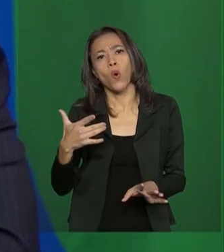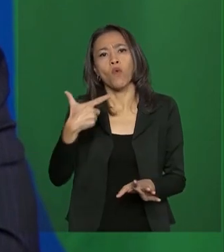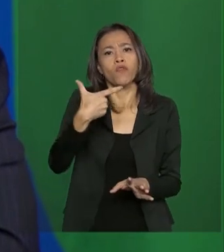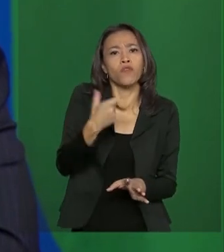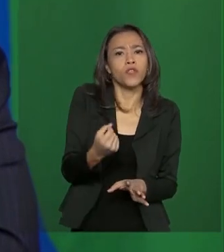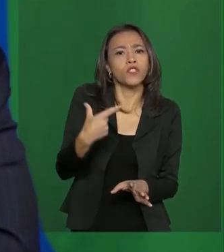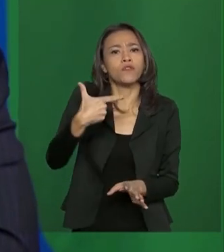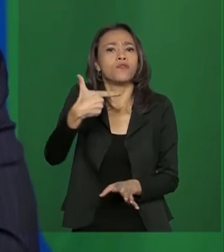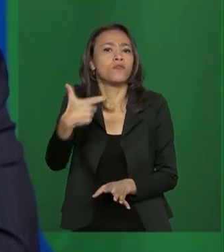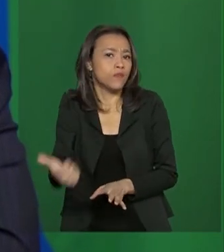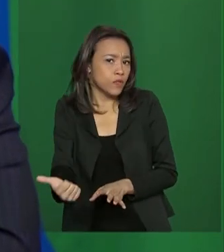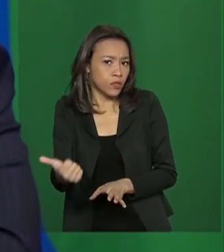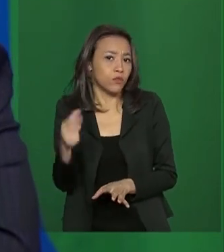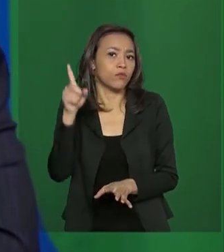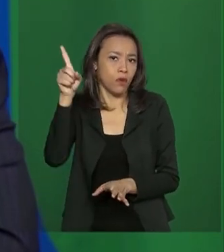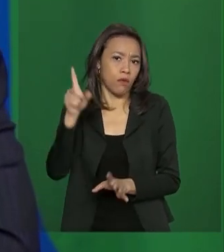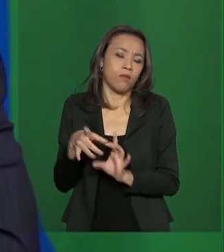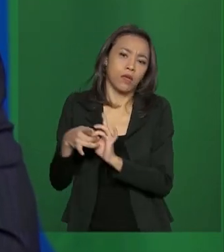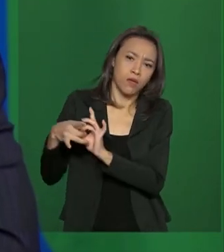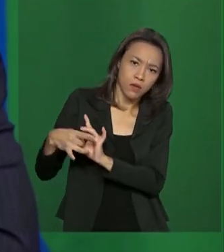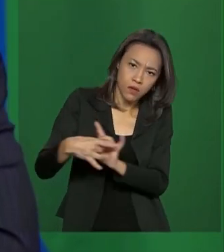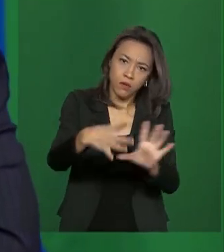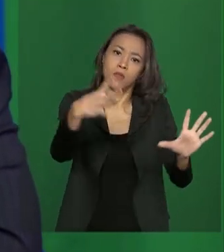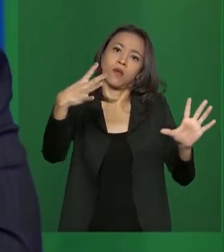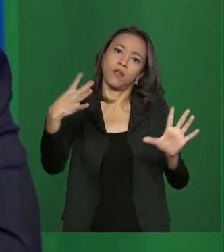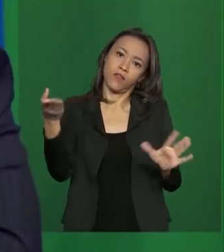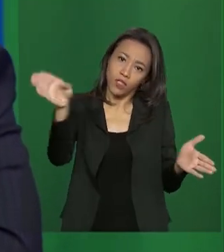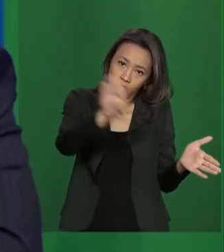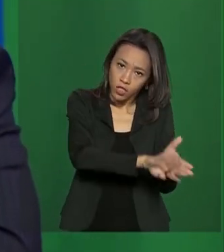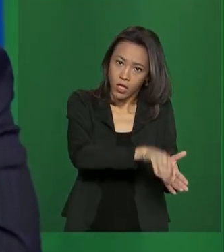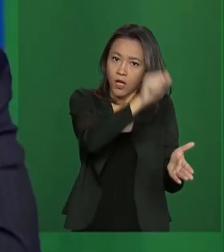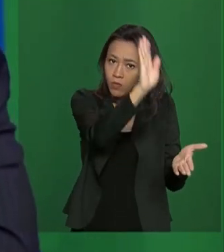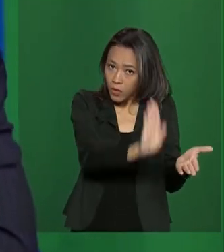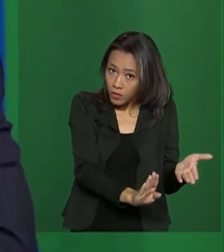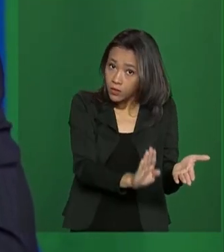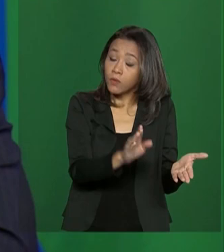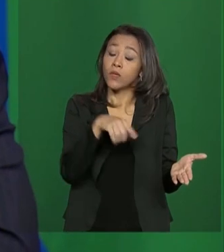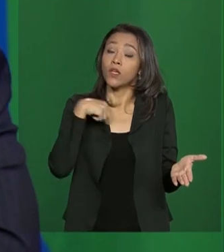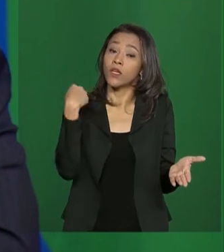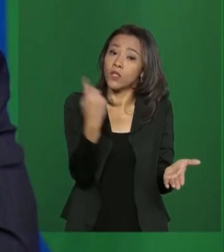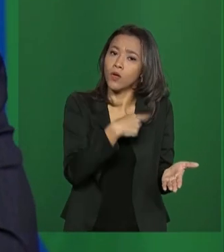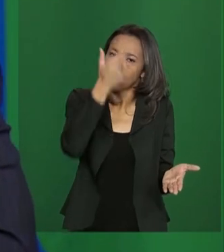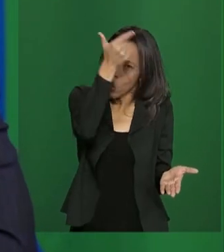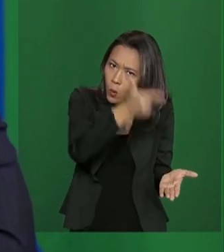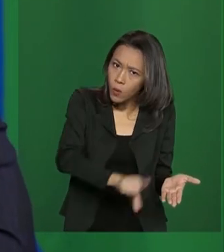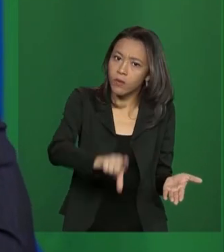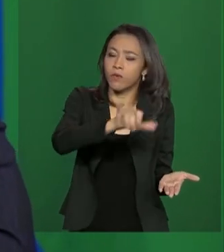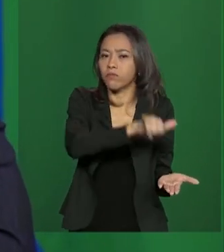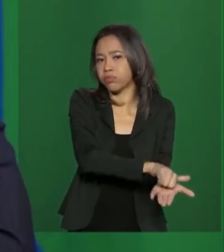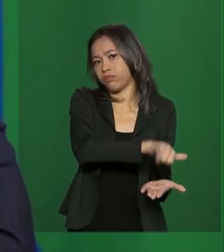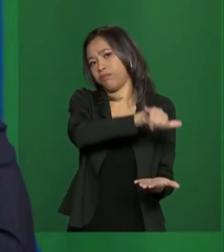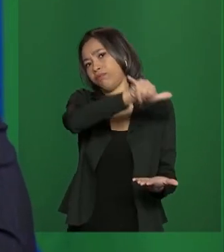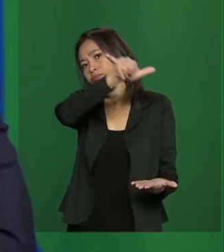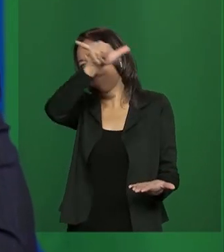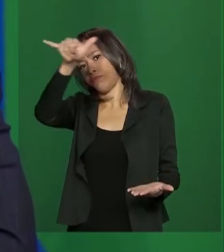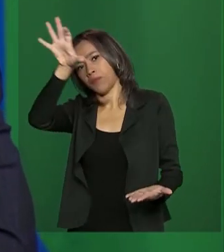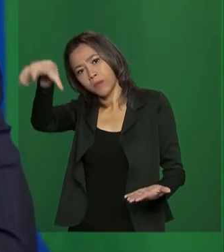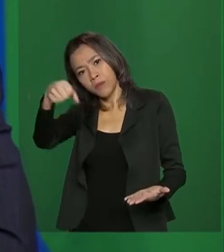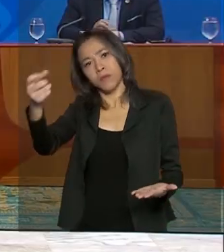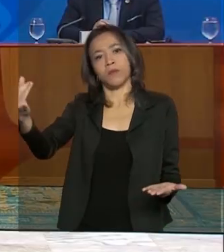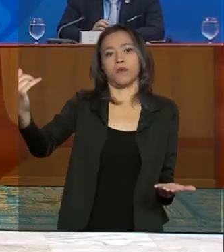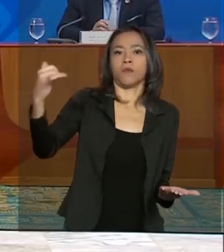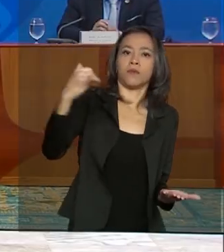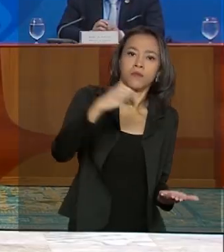21, mais tardar toda essa carga, essa primeira leva já vai estar no Brasil. E nós vamos repetindo essa operação ao longo das próximas